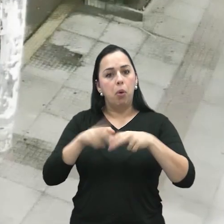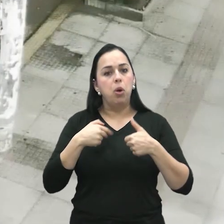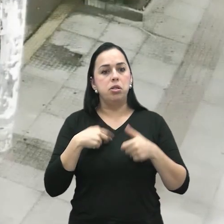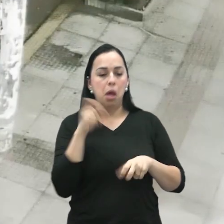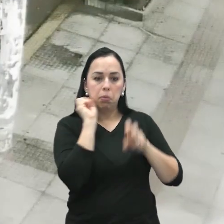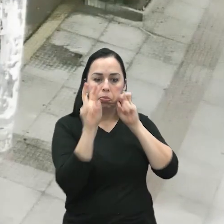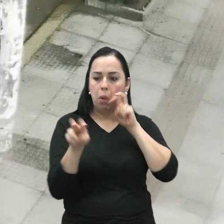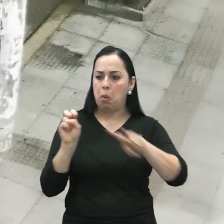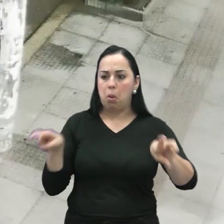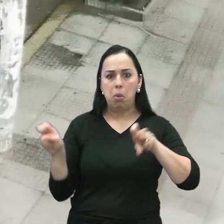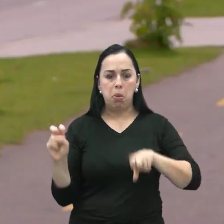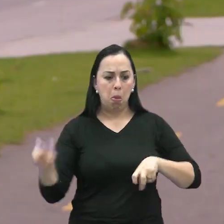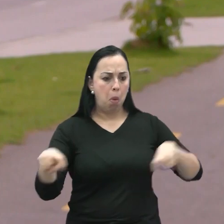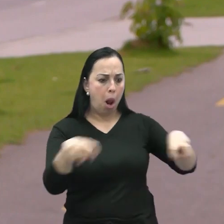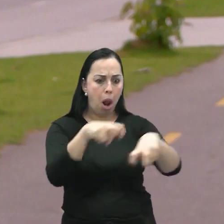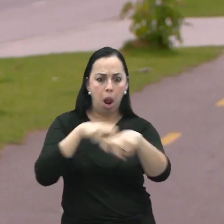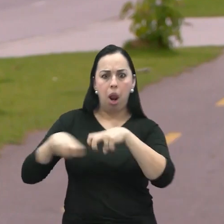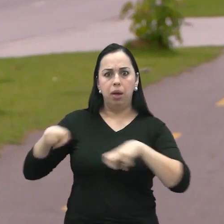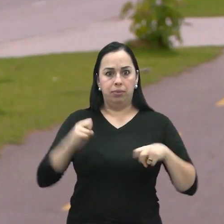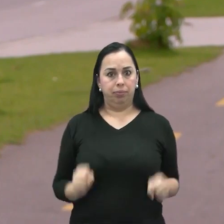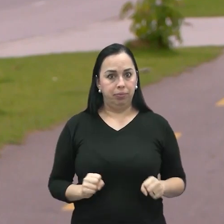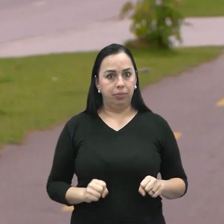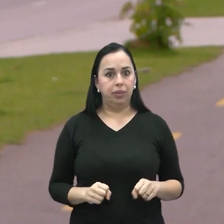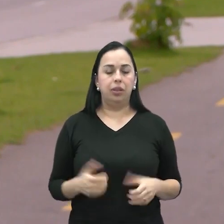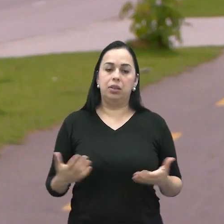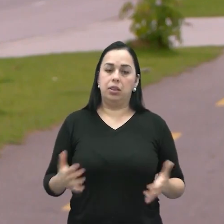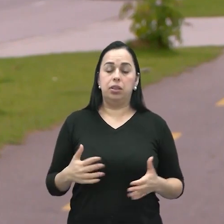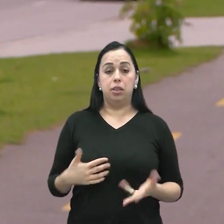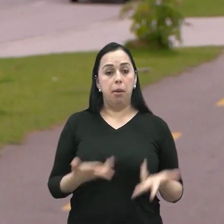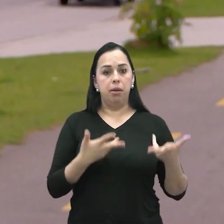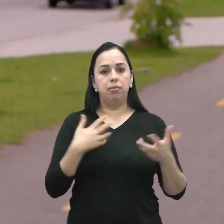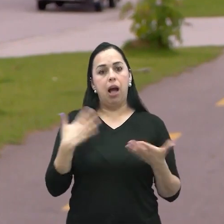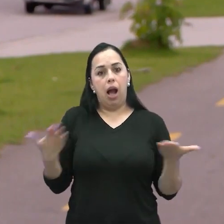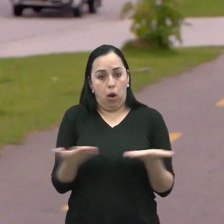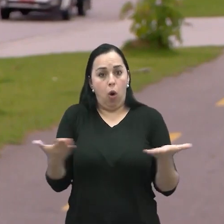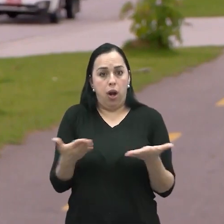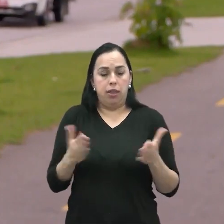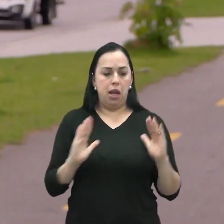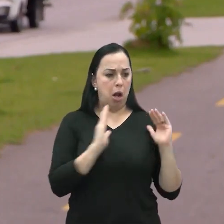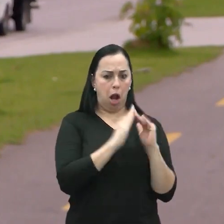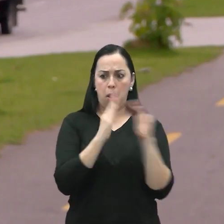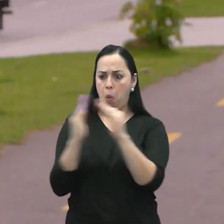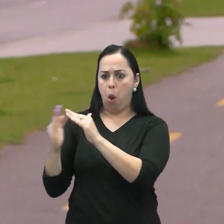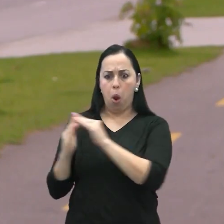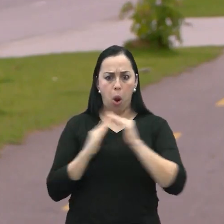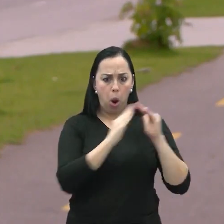nos perímetros urbanos. A gente tem uma expansão urbana muito grande, a